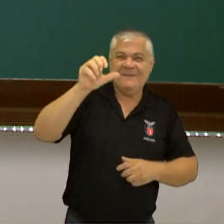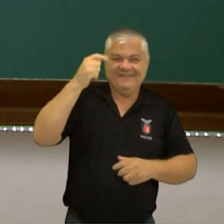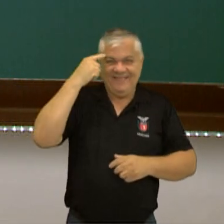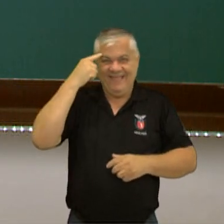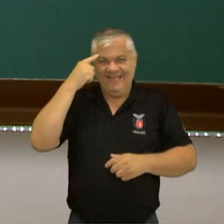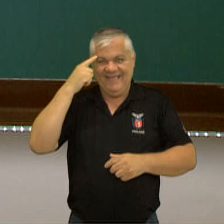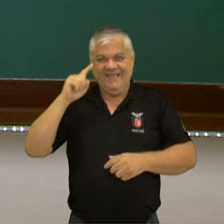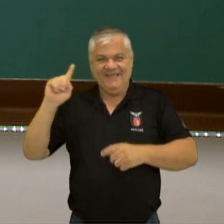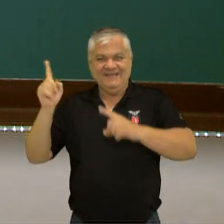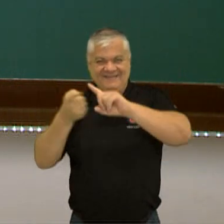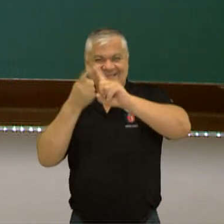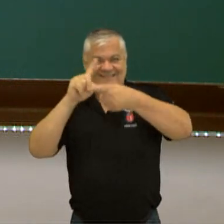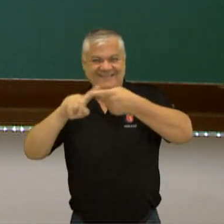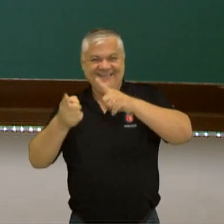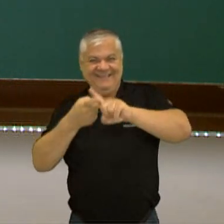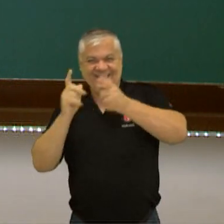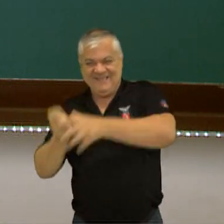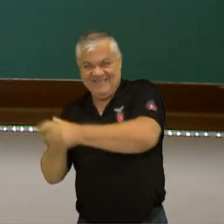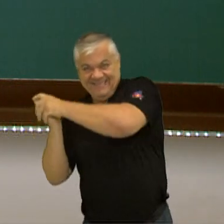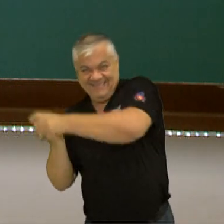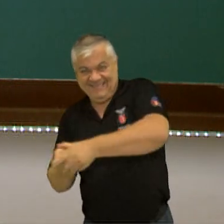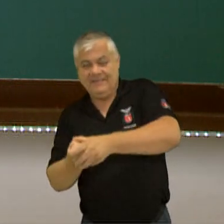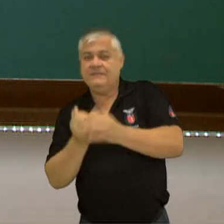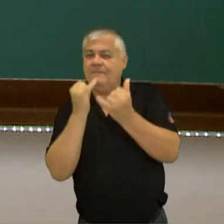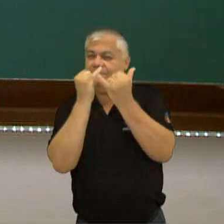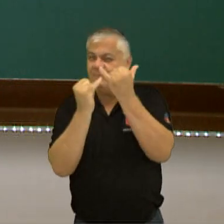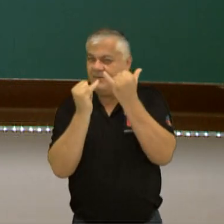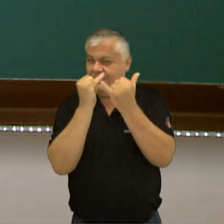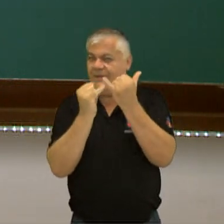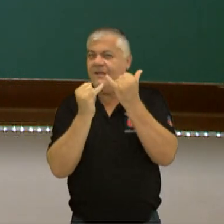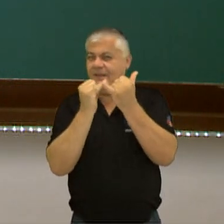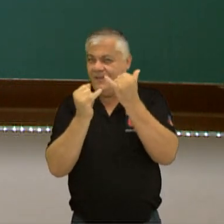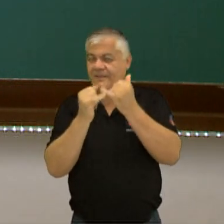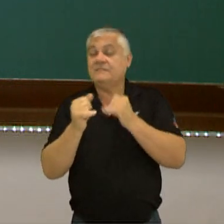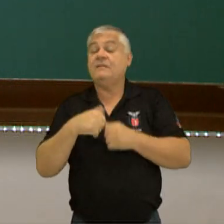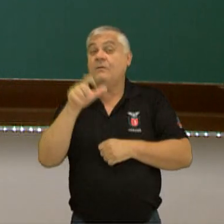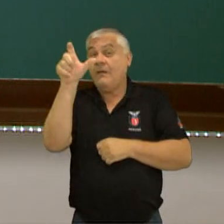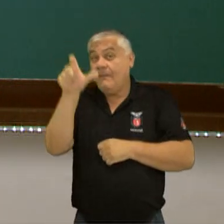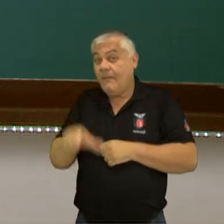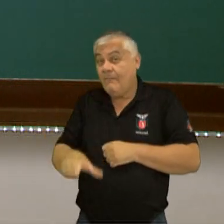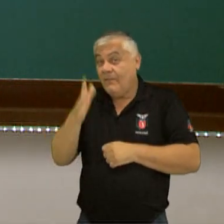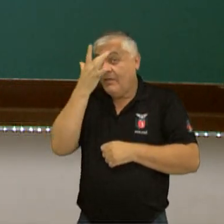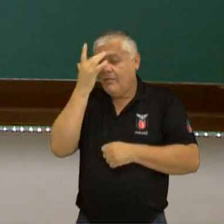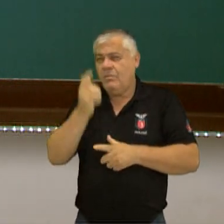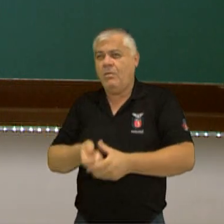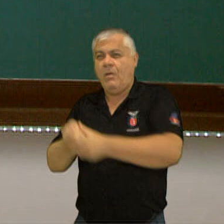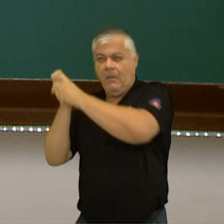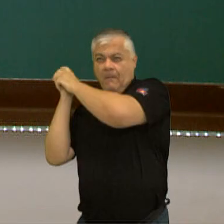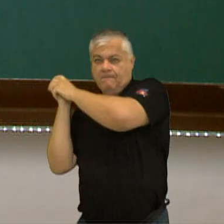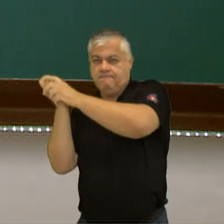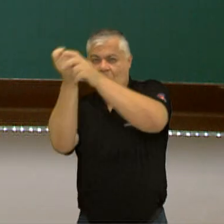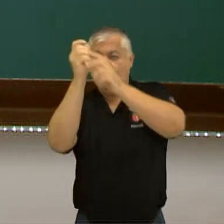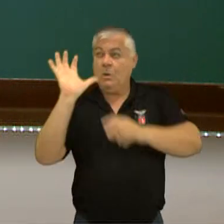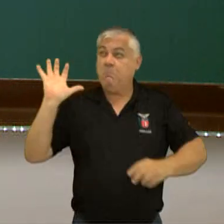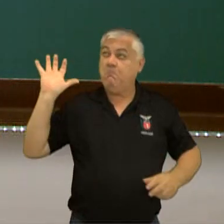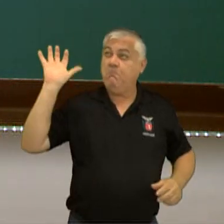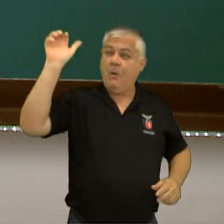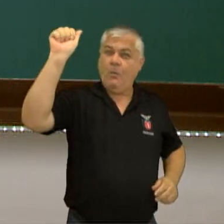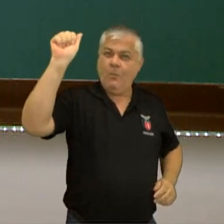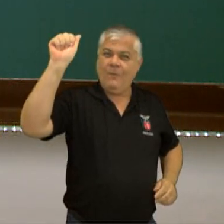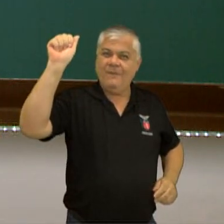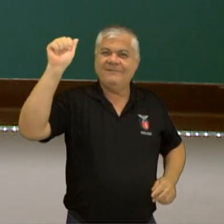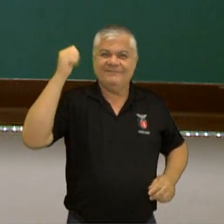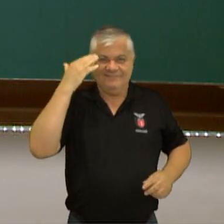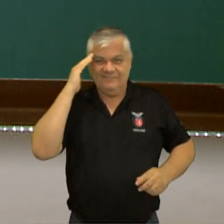né? Então, é quase a mesma coisa. É quando o atleta ele rebate, a defesa consegue pegar essa bola antes dela tocar no